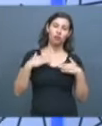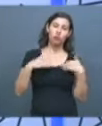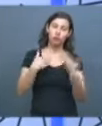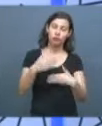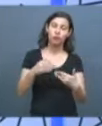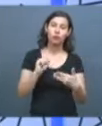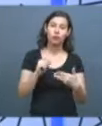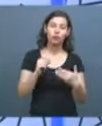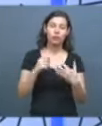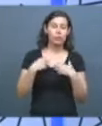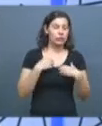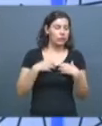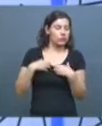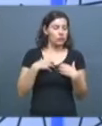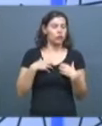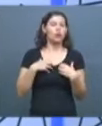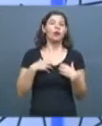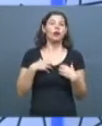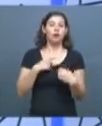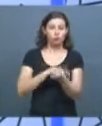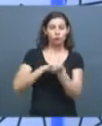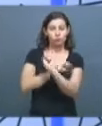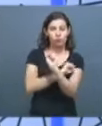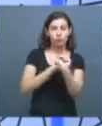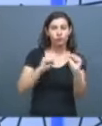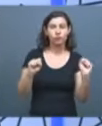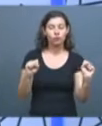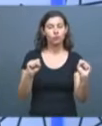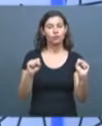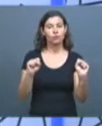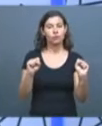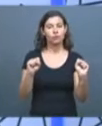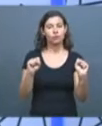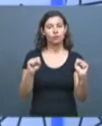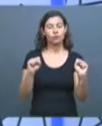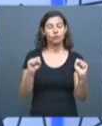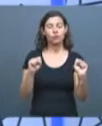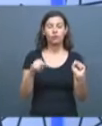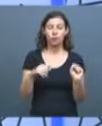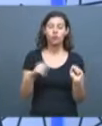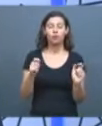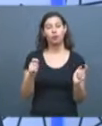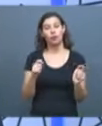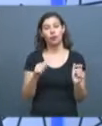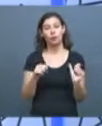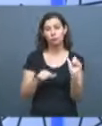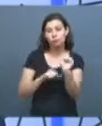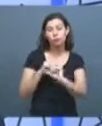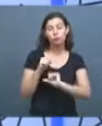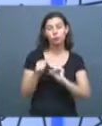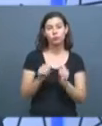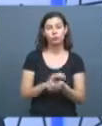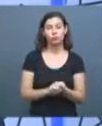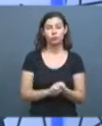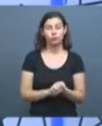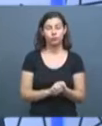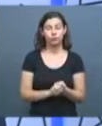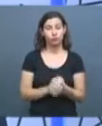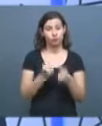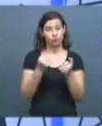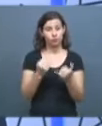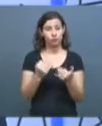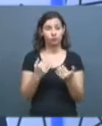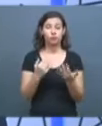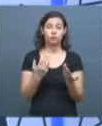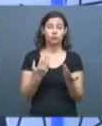total que gera um estresse. Gera um estado de estar de sofrimento, você fica ansioso. Então, por isso que é brincadeira, a falta